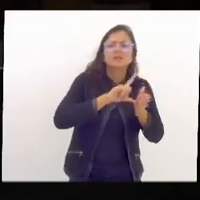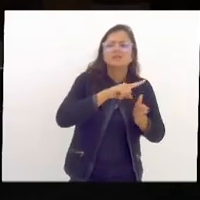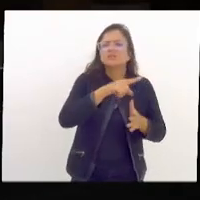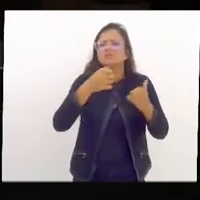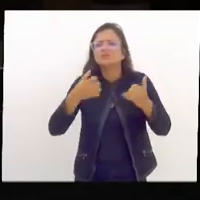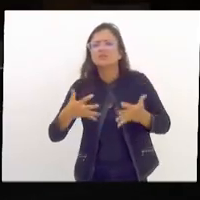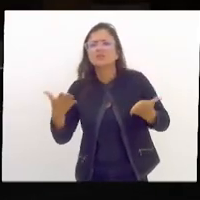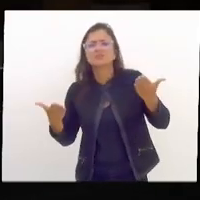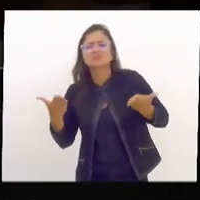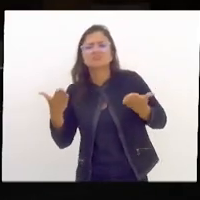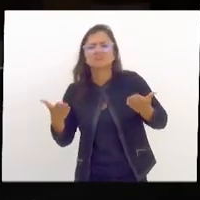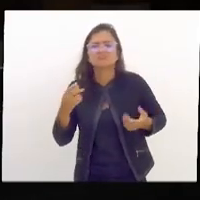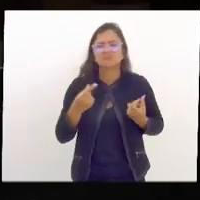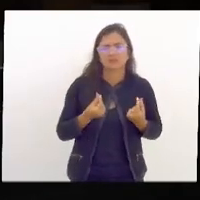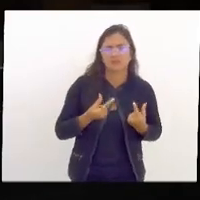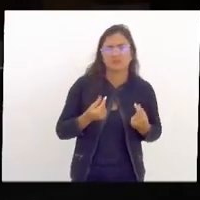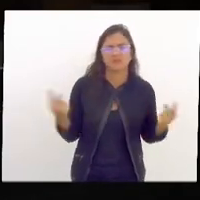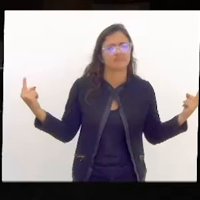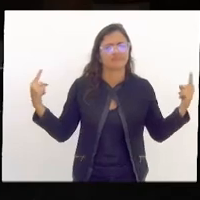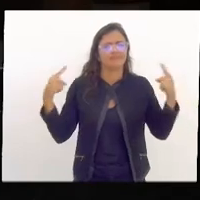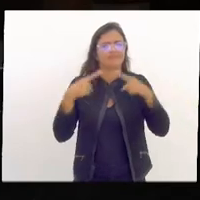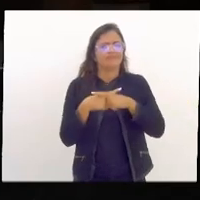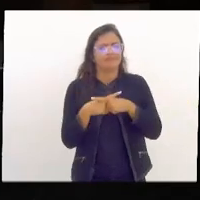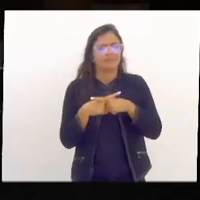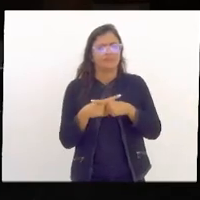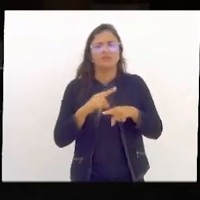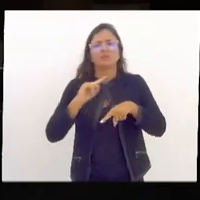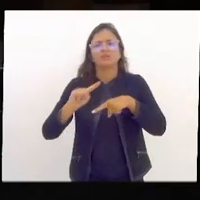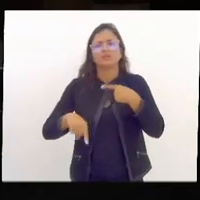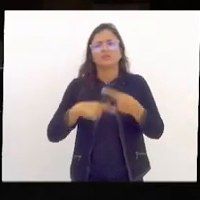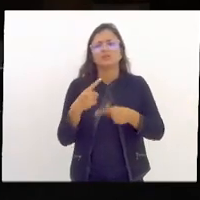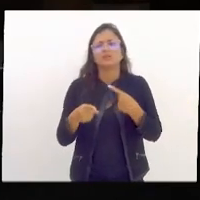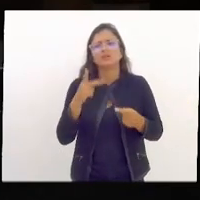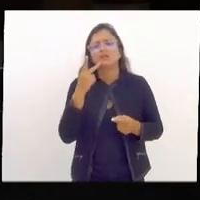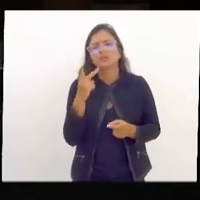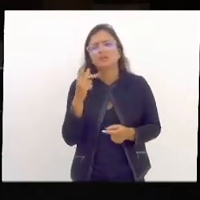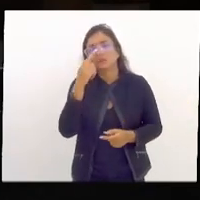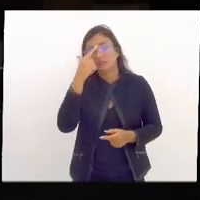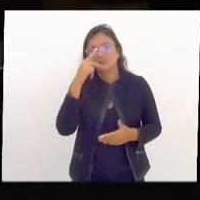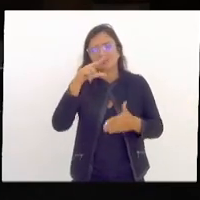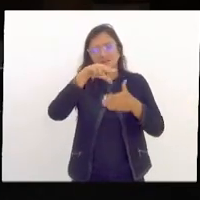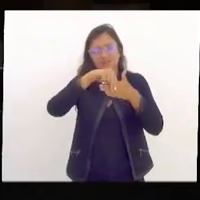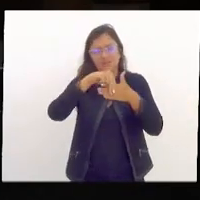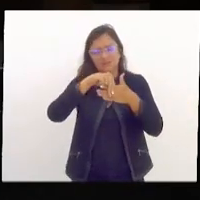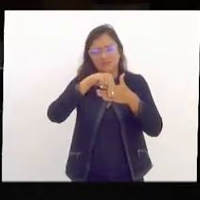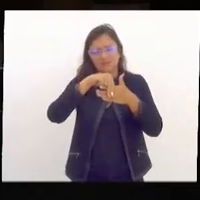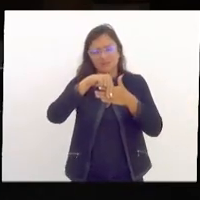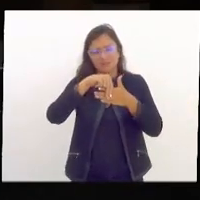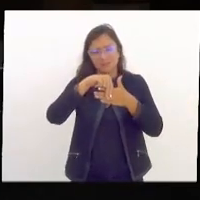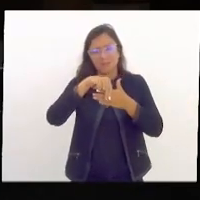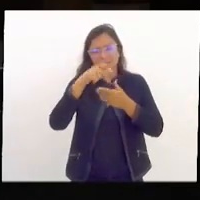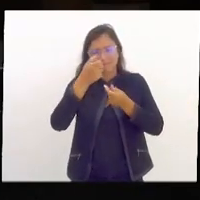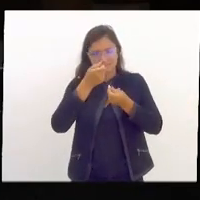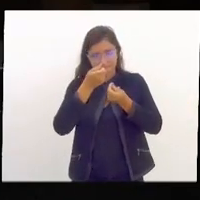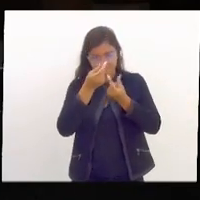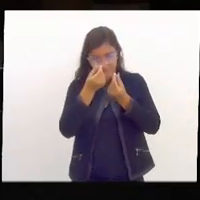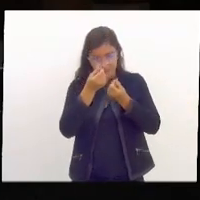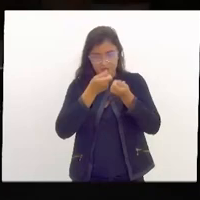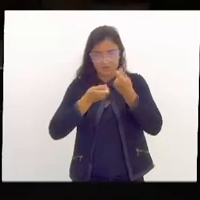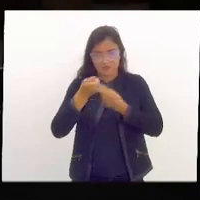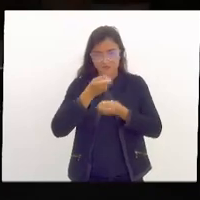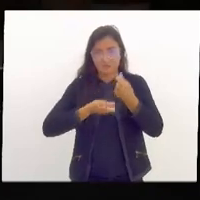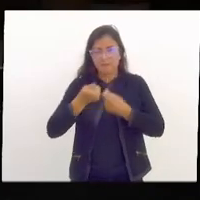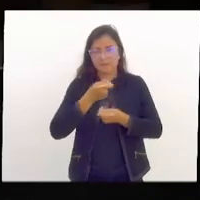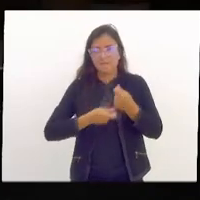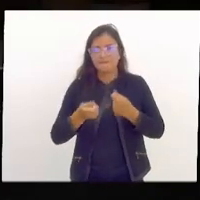Financeiro. Aí vem, ultrapassado desses pontos, o anexo do cronograma financeiro, qual consta na